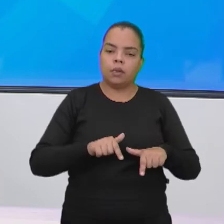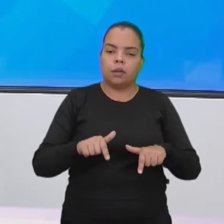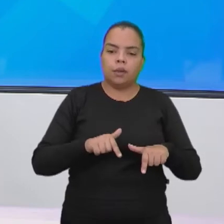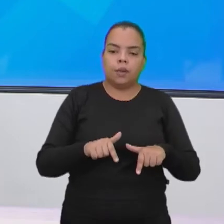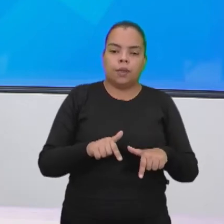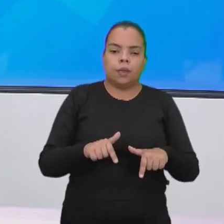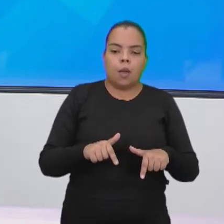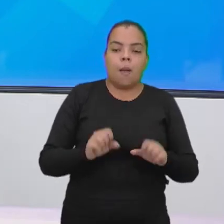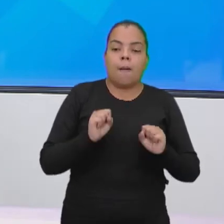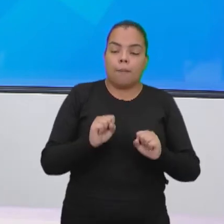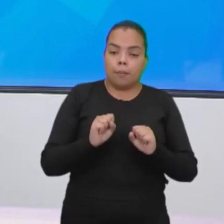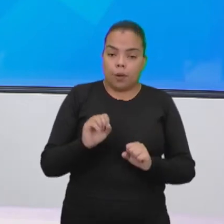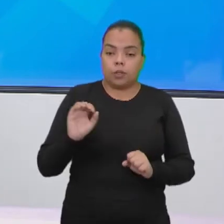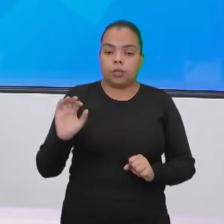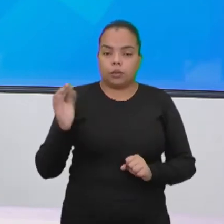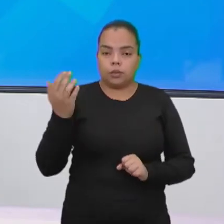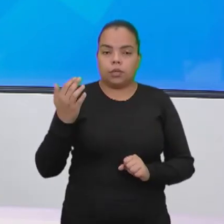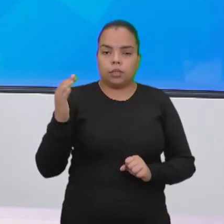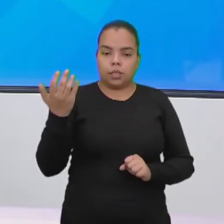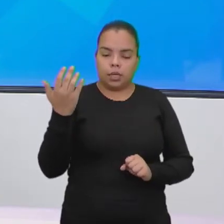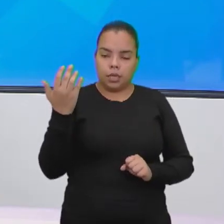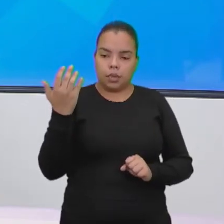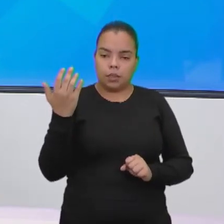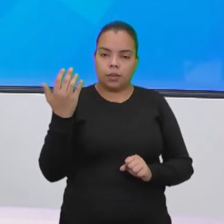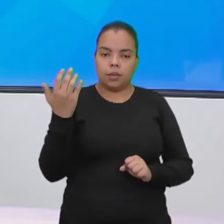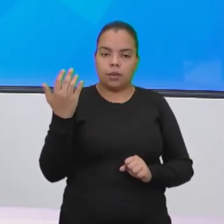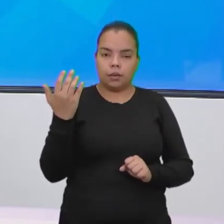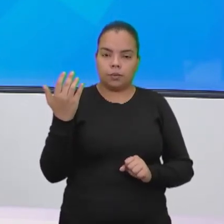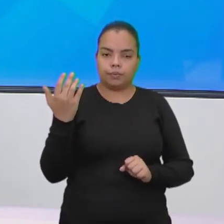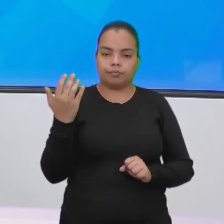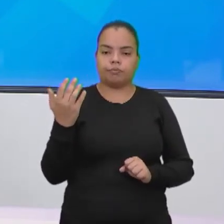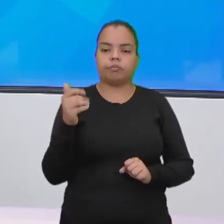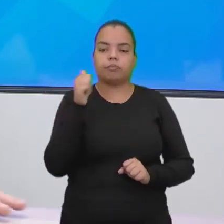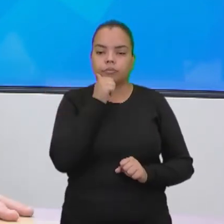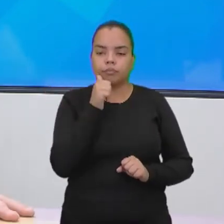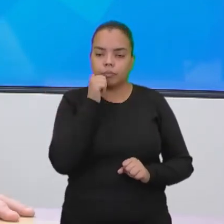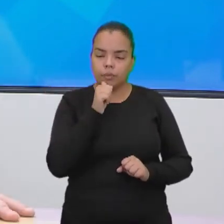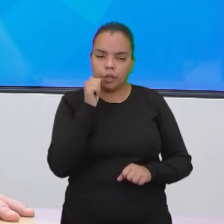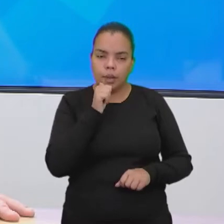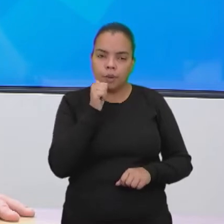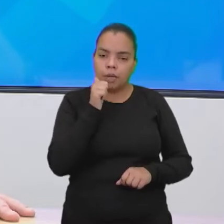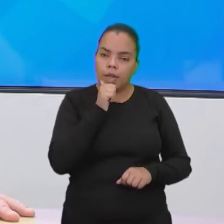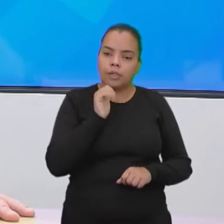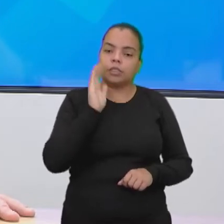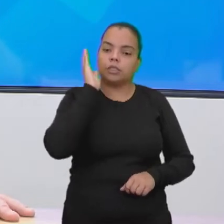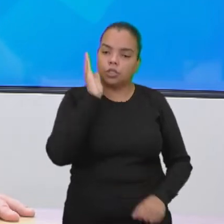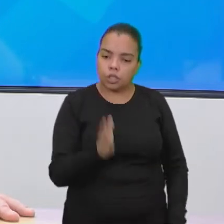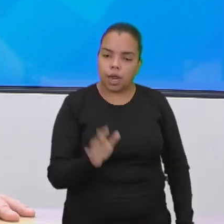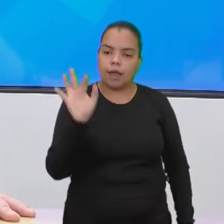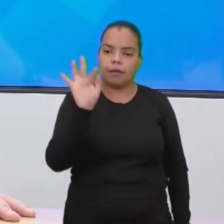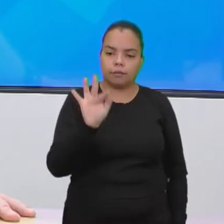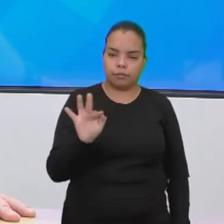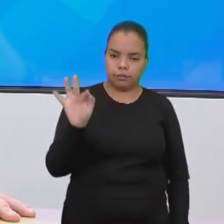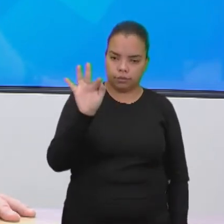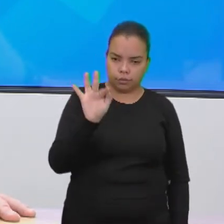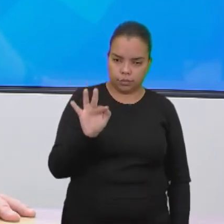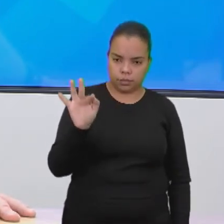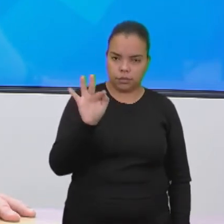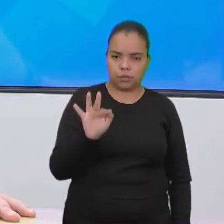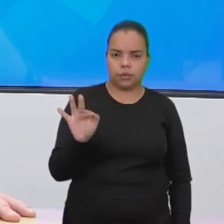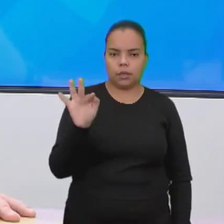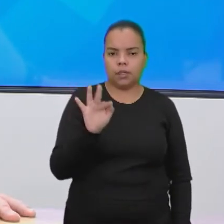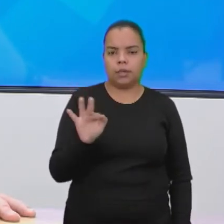de mulheres com escolaridade superior, né, tanto aí na branca, preta ou parda,